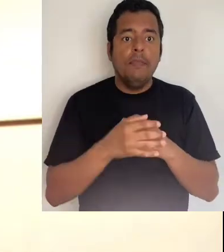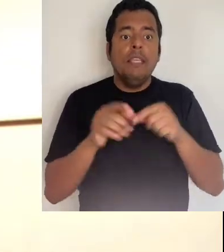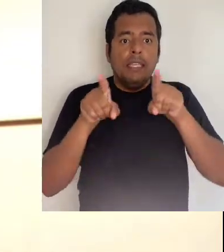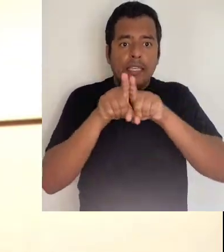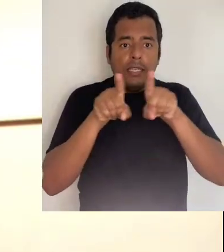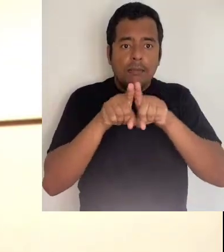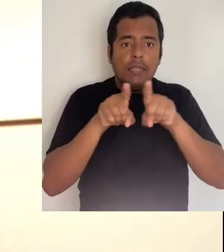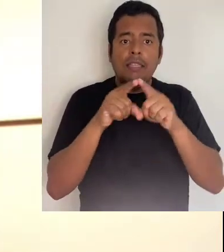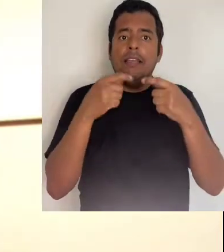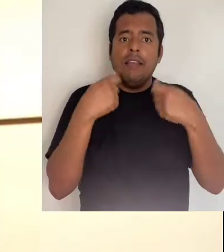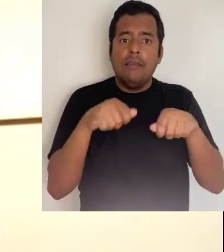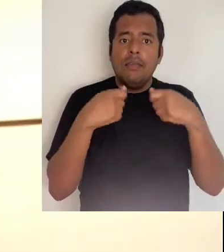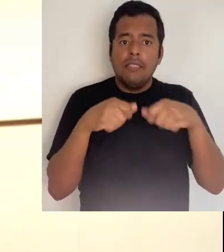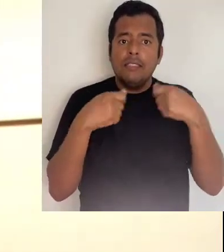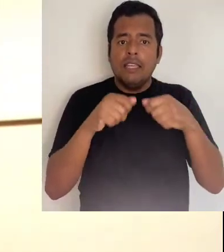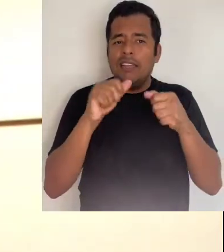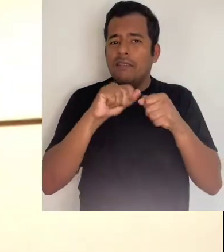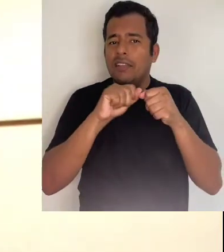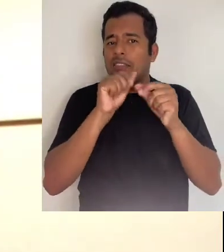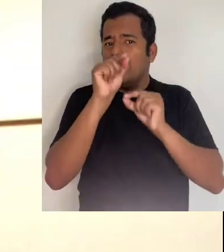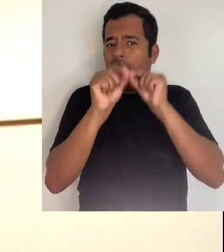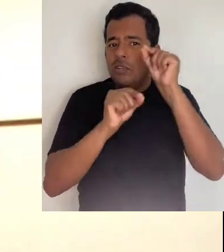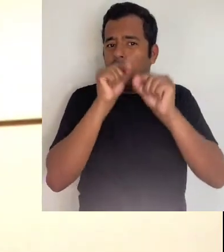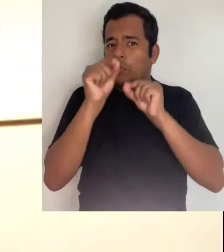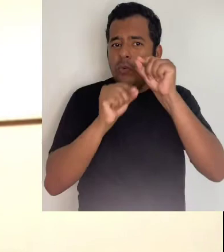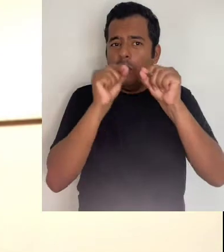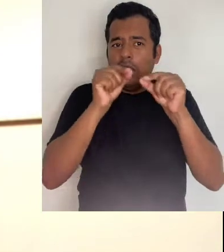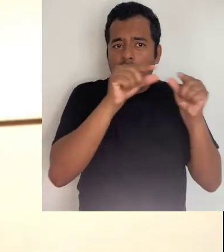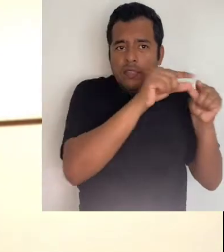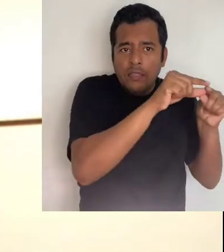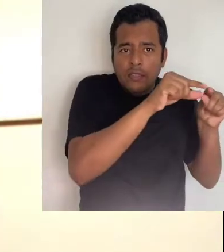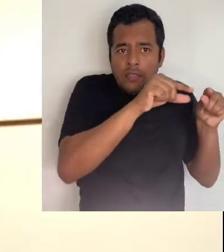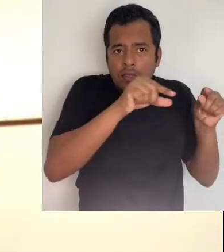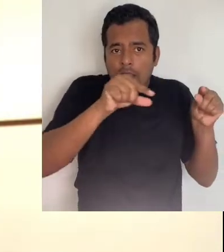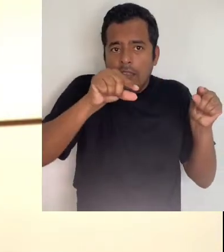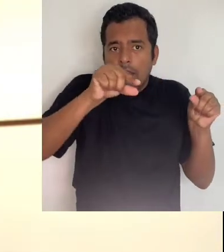Feito isto, você vai precisar também conectar aqui do outro lado,